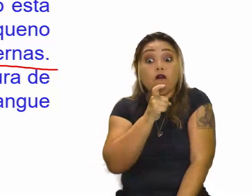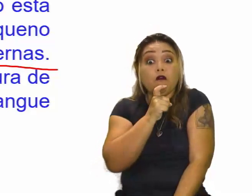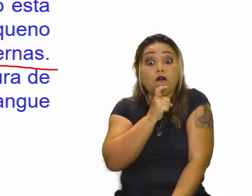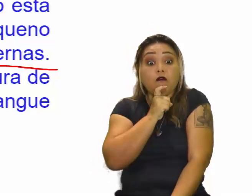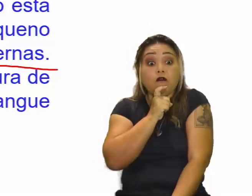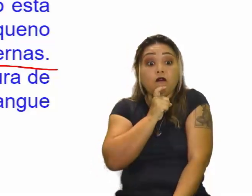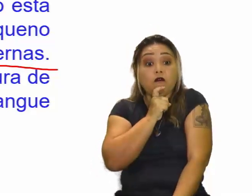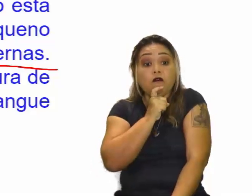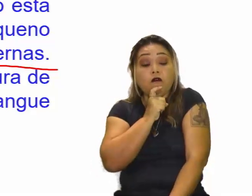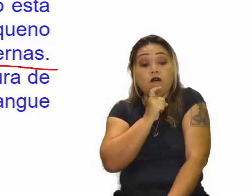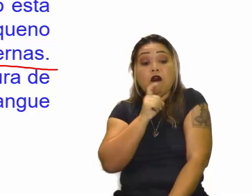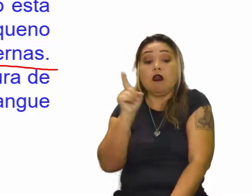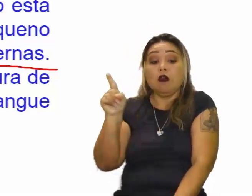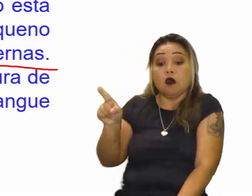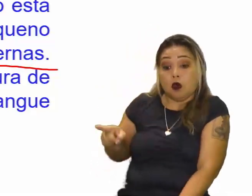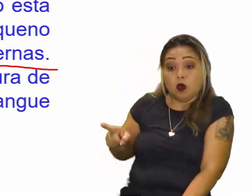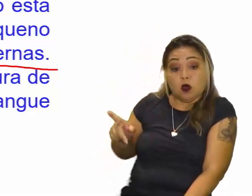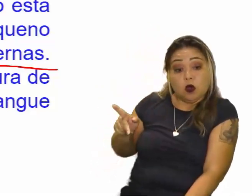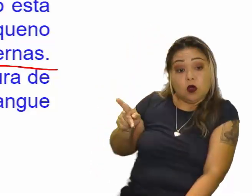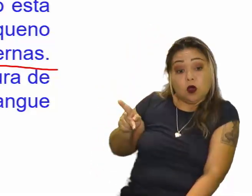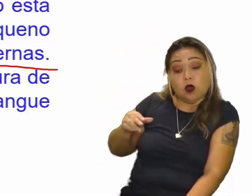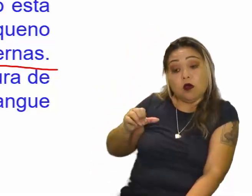pecilotérmicos. PPP,